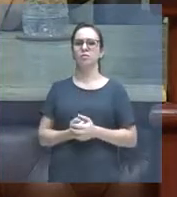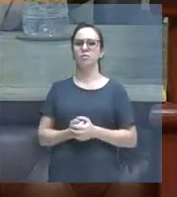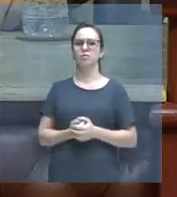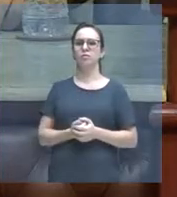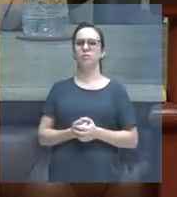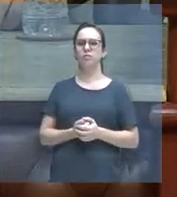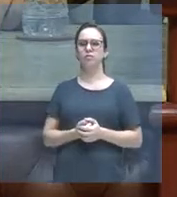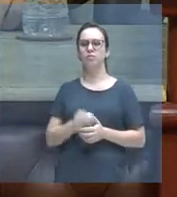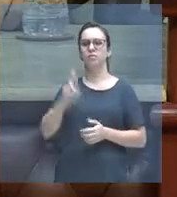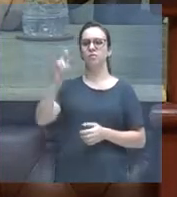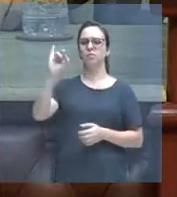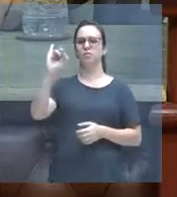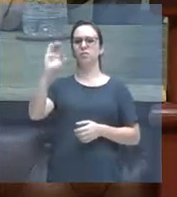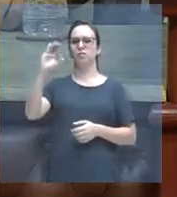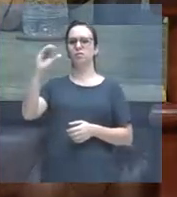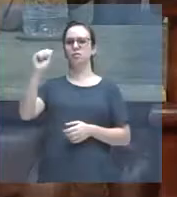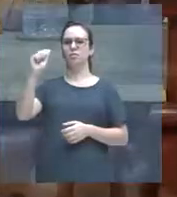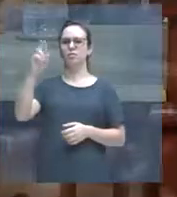Obrigada, gente.